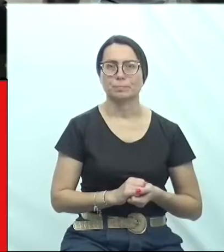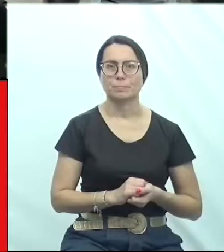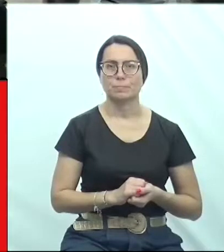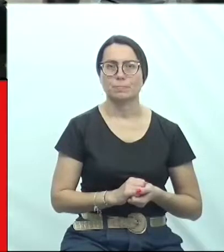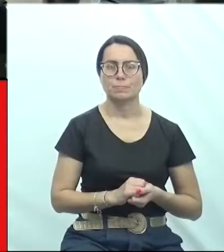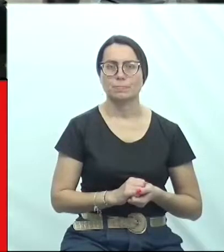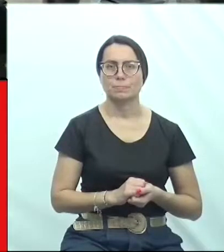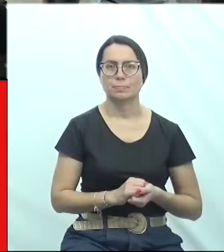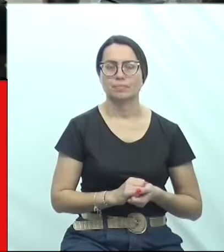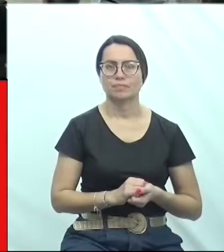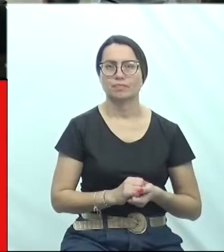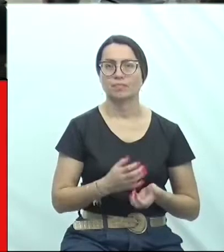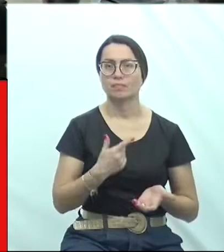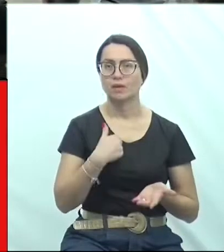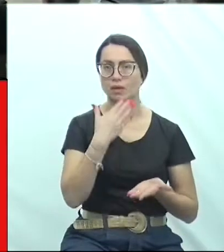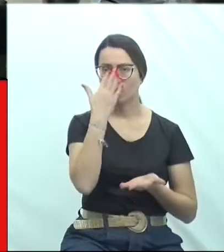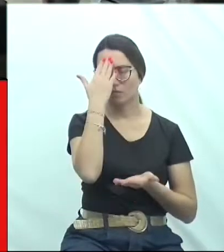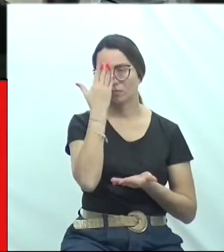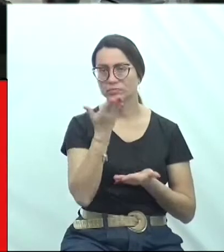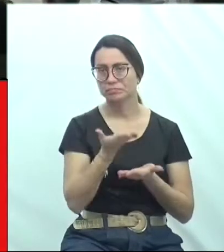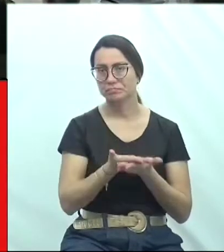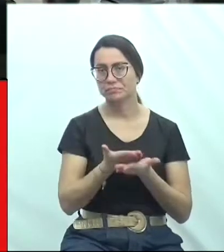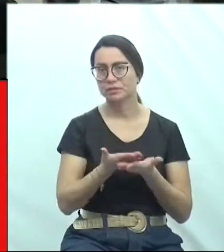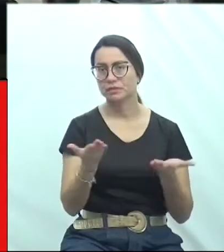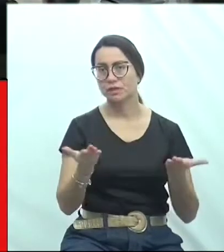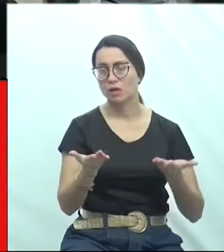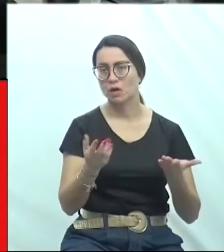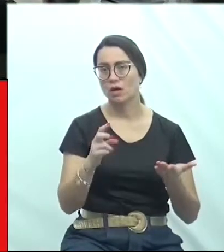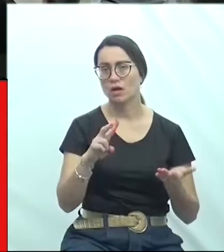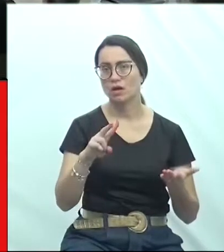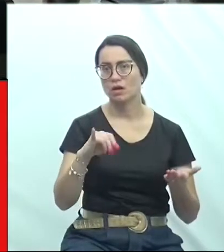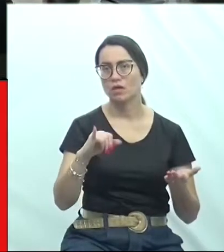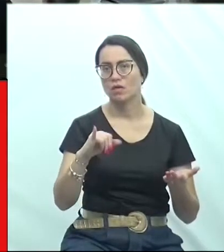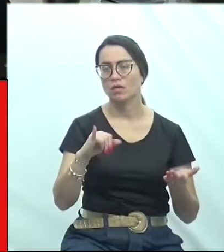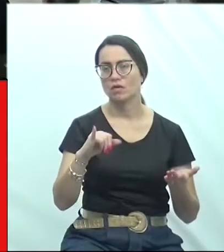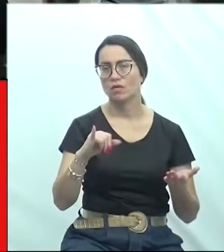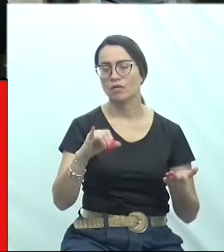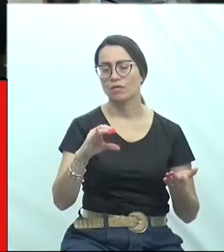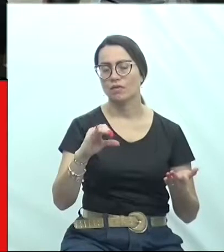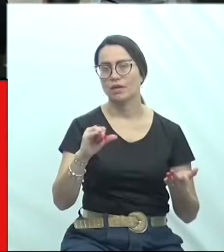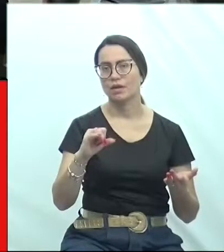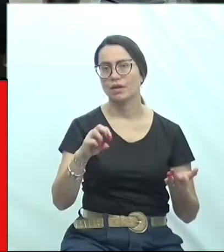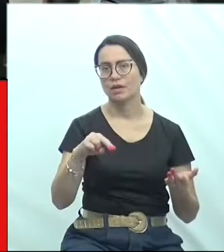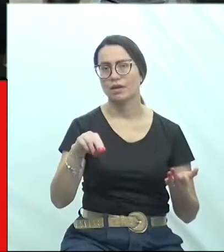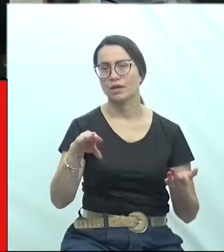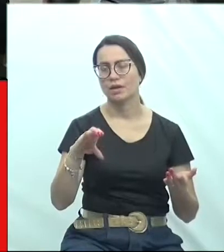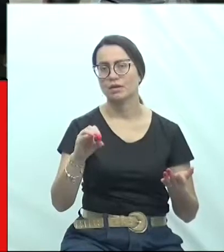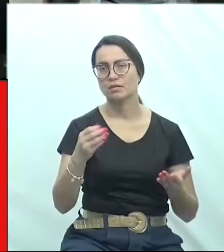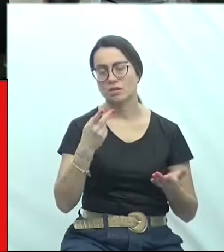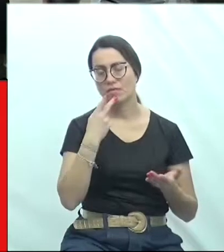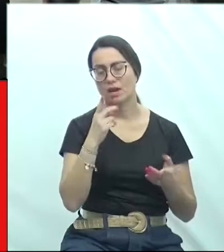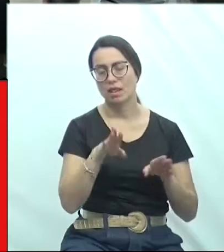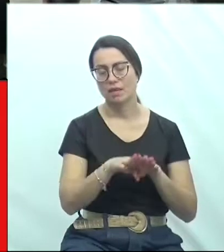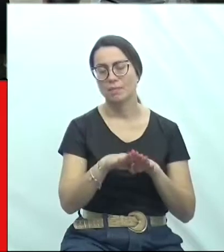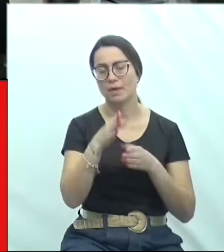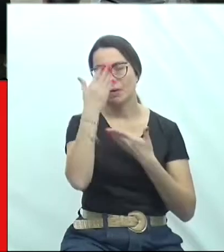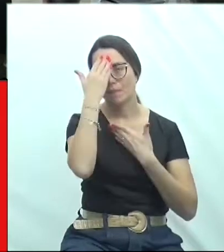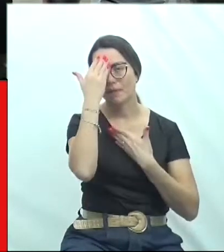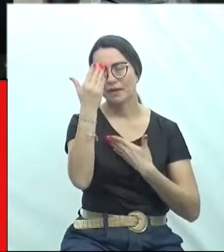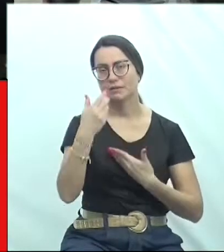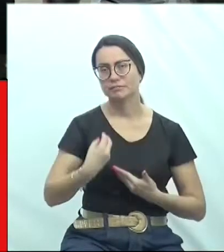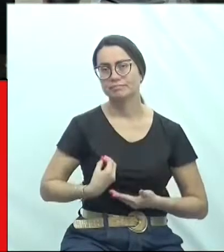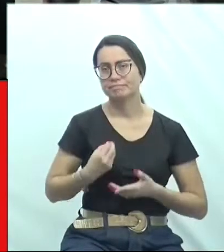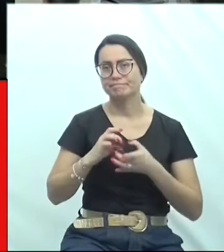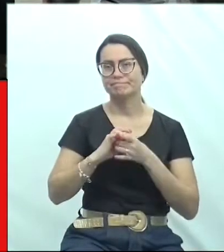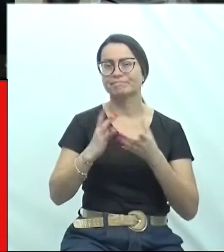Eu acho que agora eu vou passar para o Vinícius, que faz a explanação técnica, que é bem salutar também. Obrigada e fico à disposição,